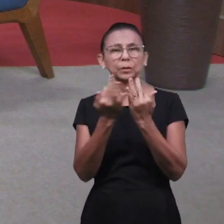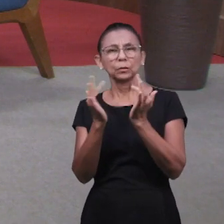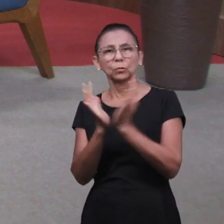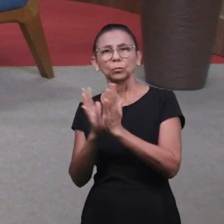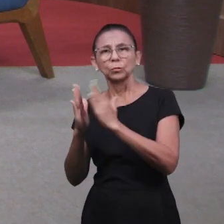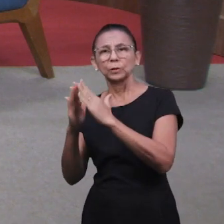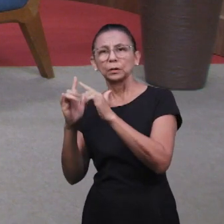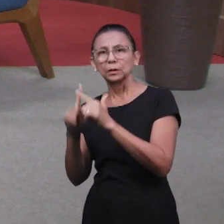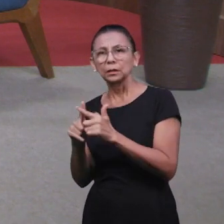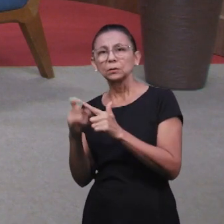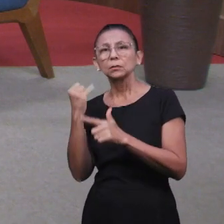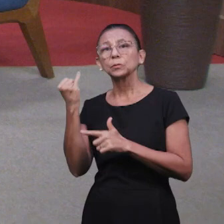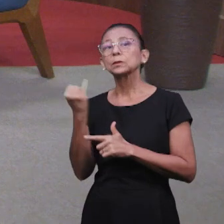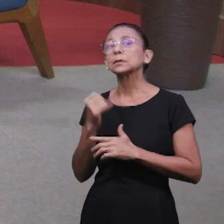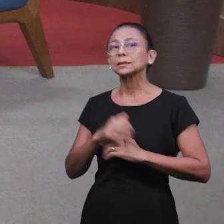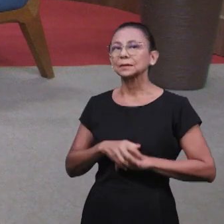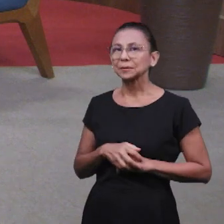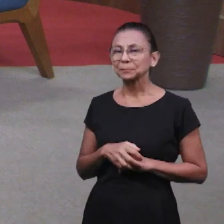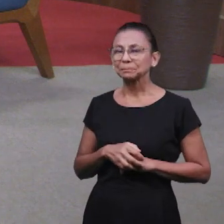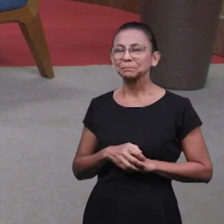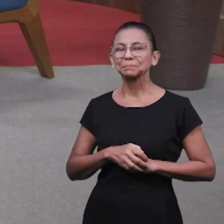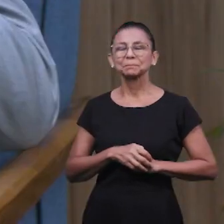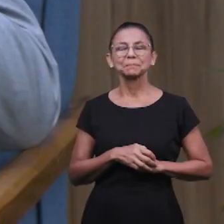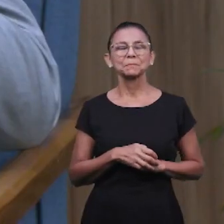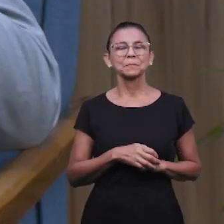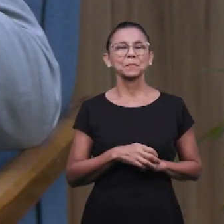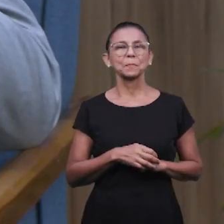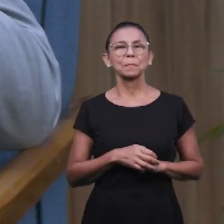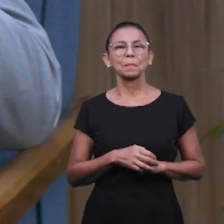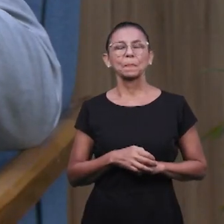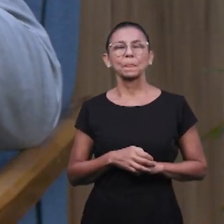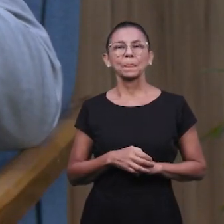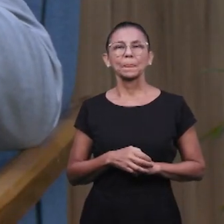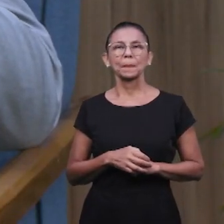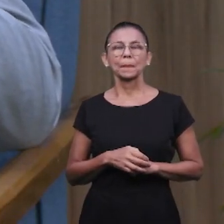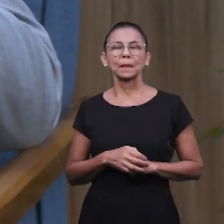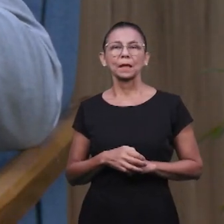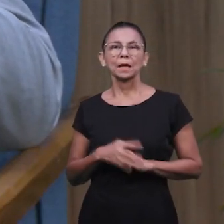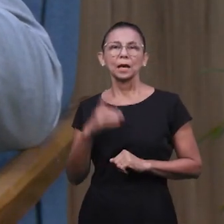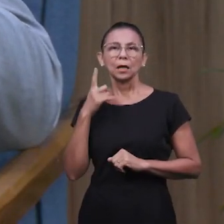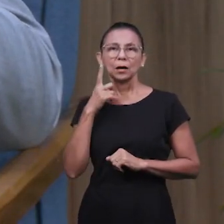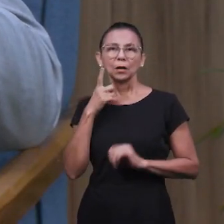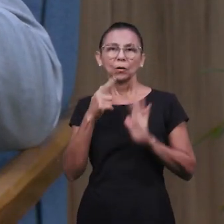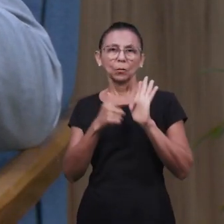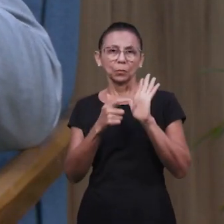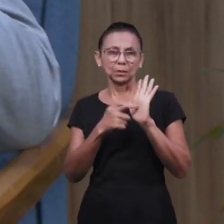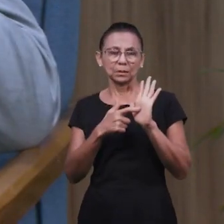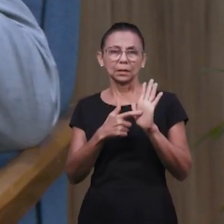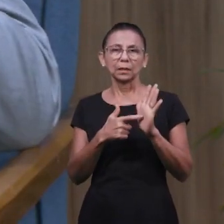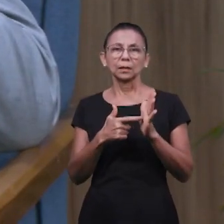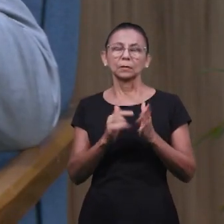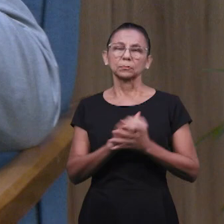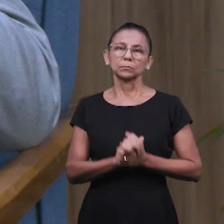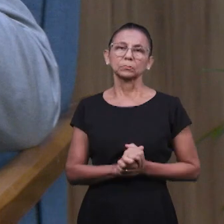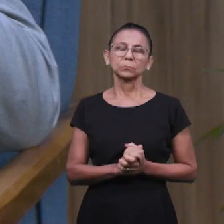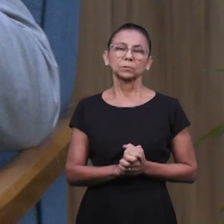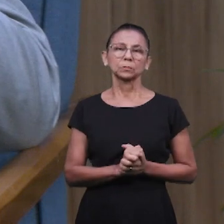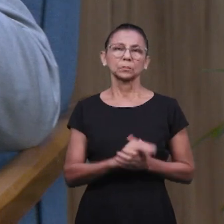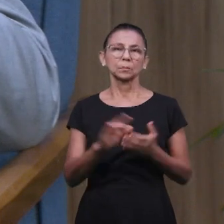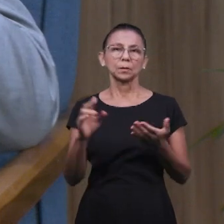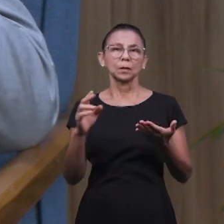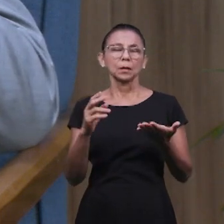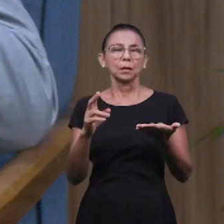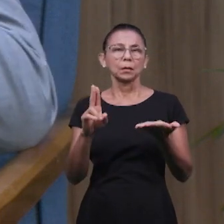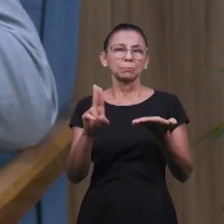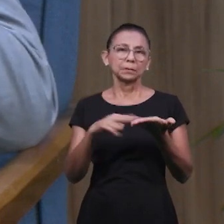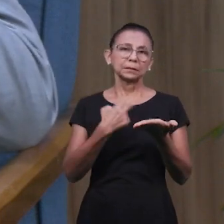sobre aquilo que viram neste programa. E nós vamos trazer aqui algumas mensagens que foram enviadas para nós,